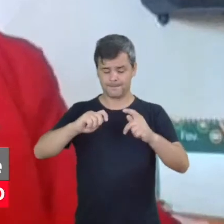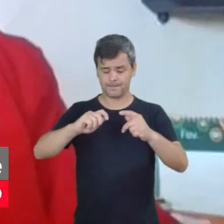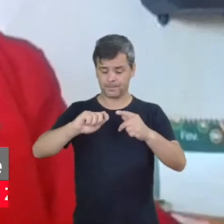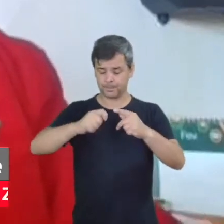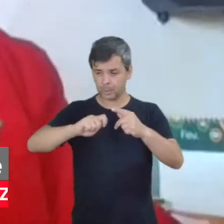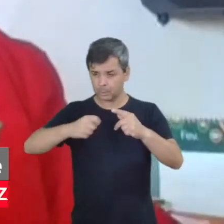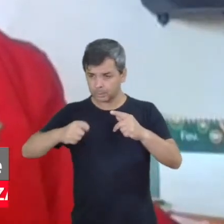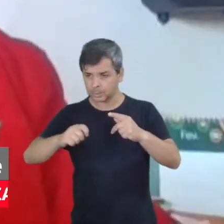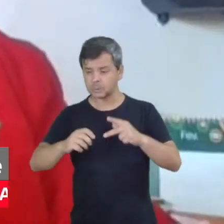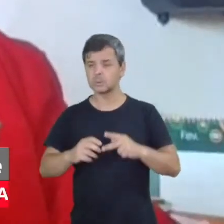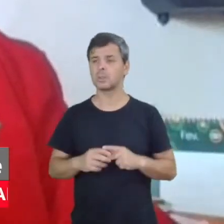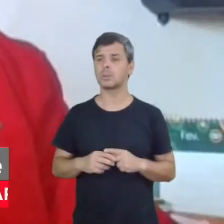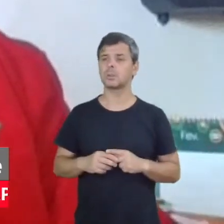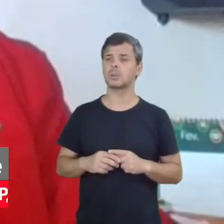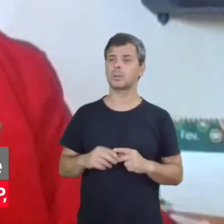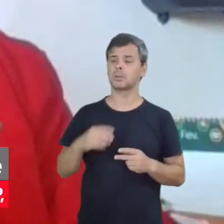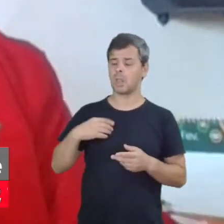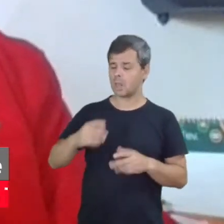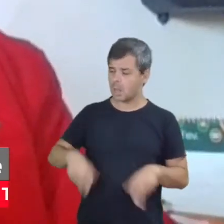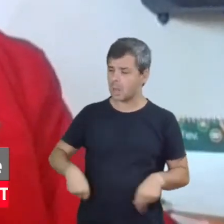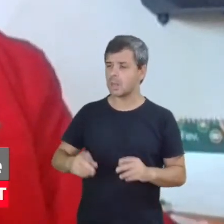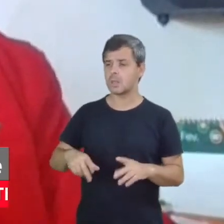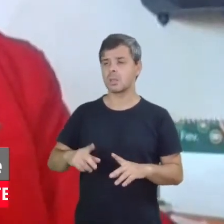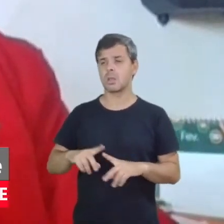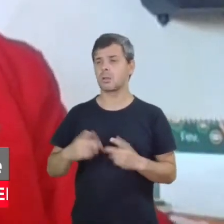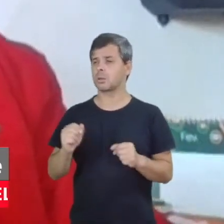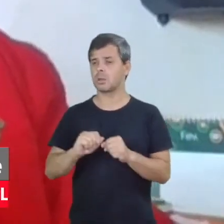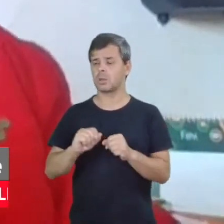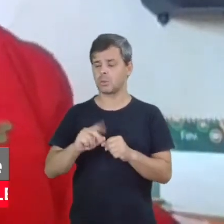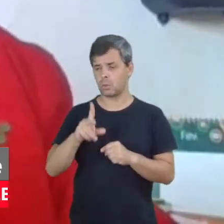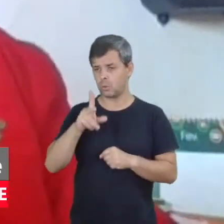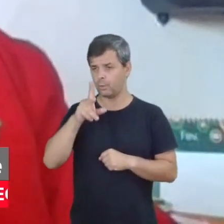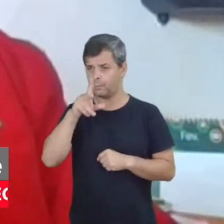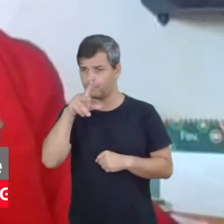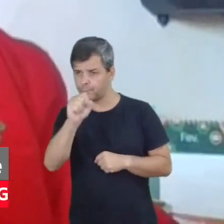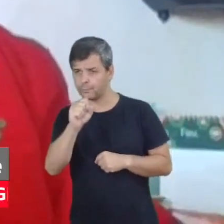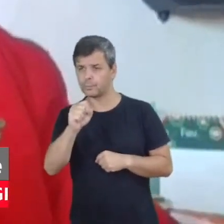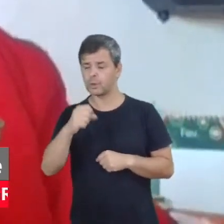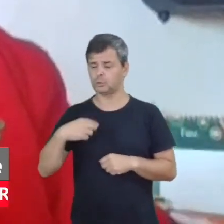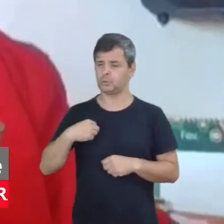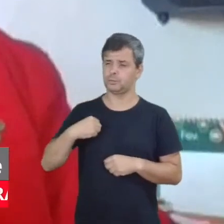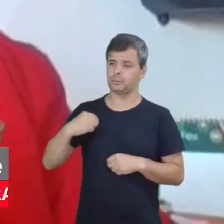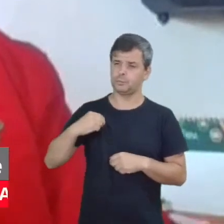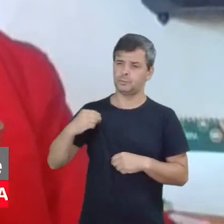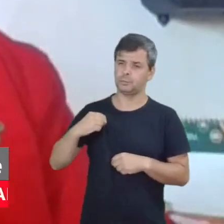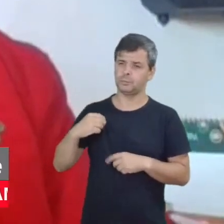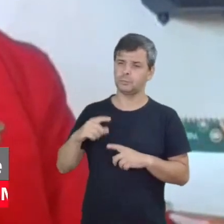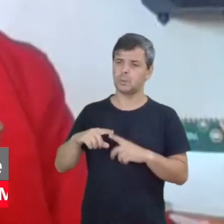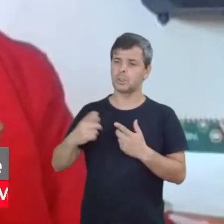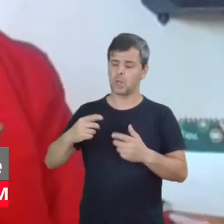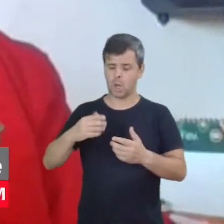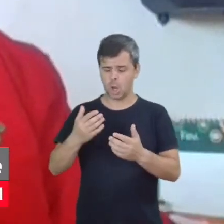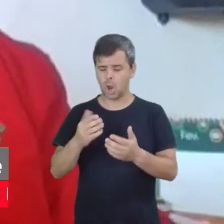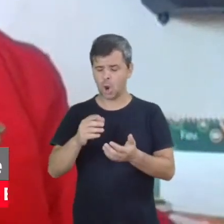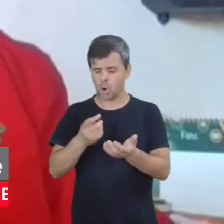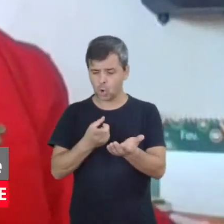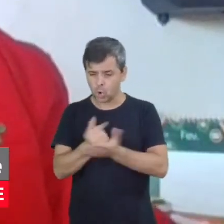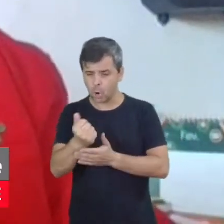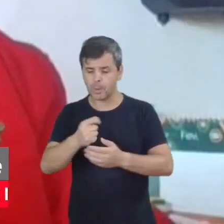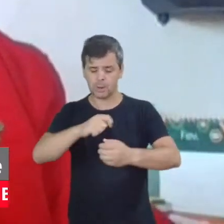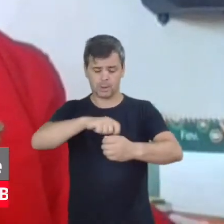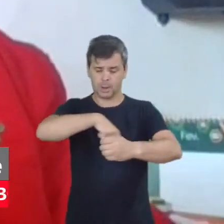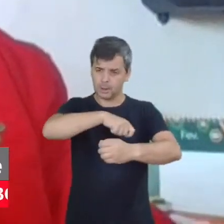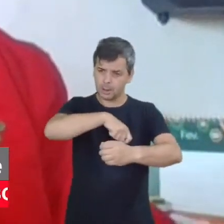porque tem gastos, né, que não dependem só do esforço do voluntariado, né, desde a compra da marmita,